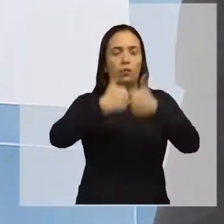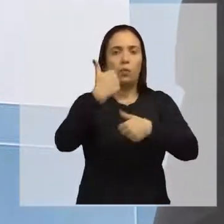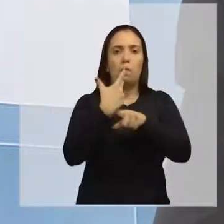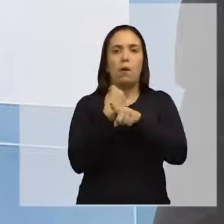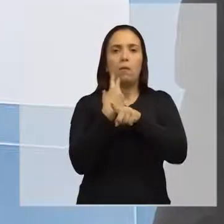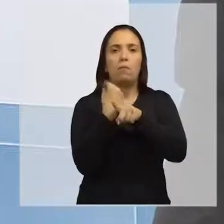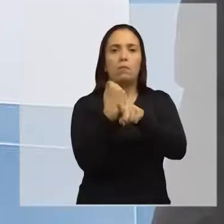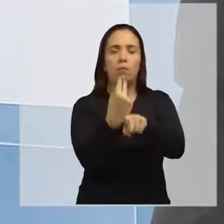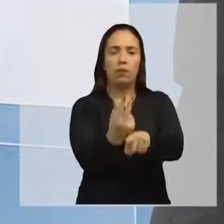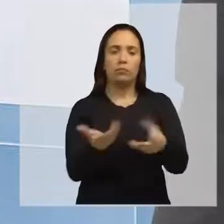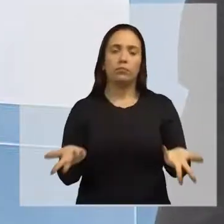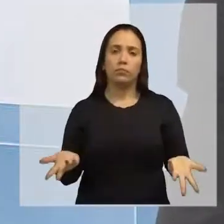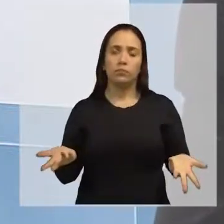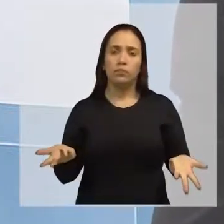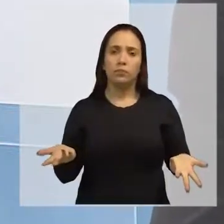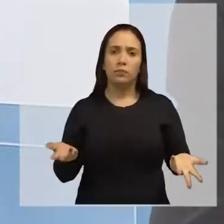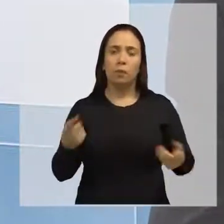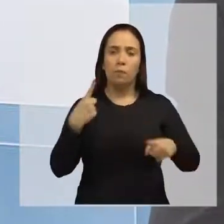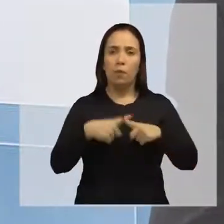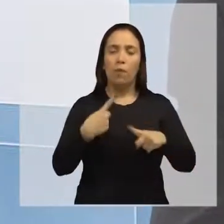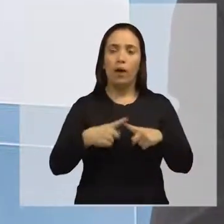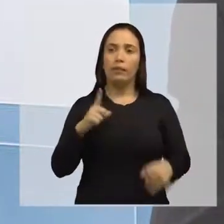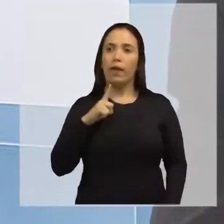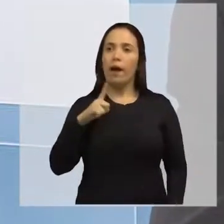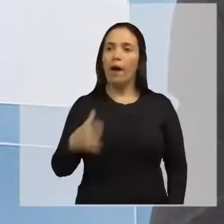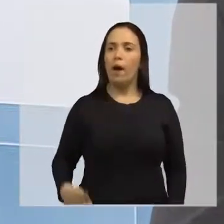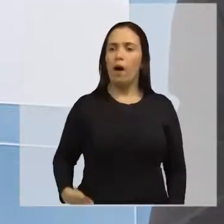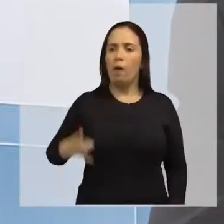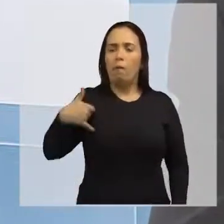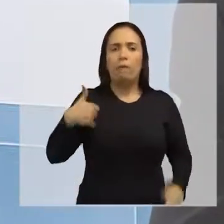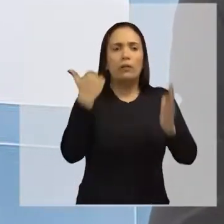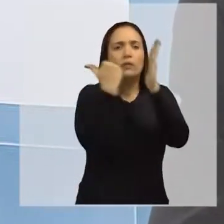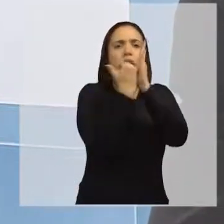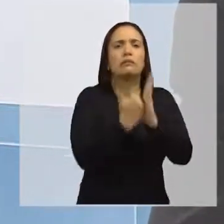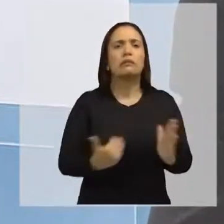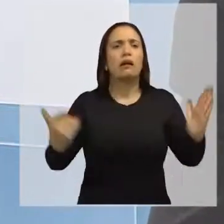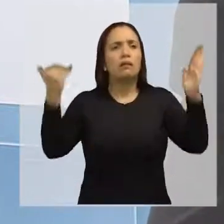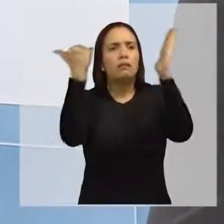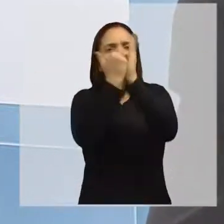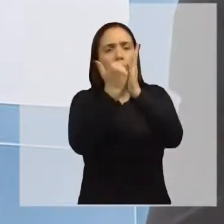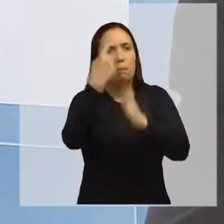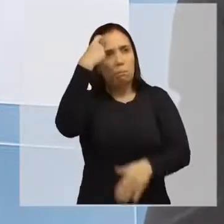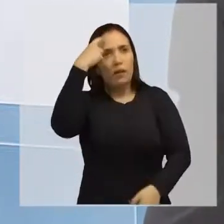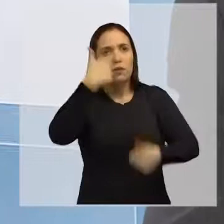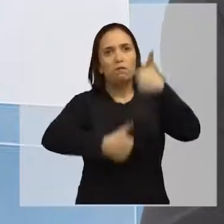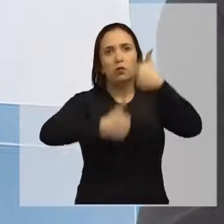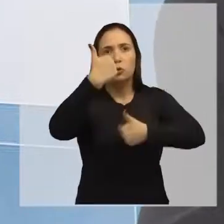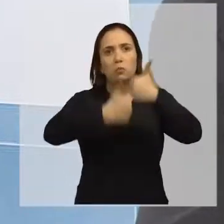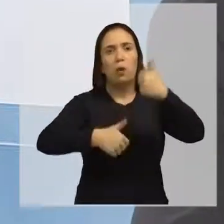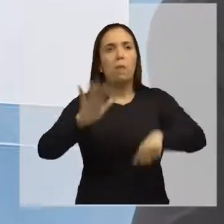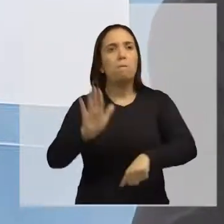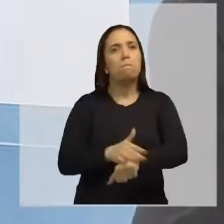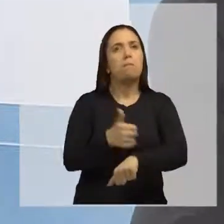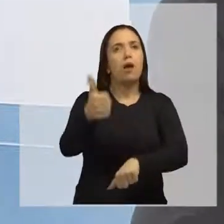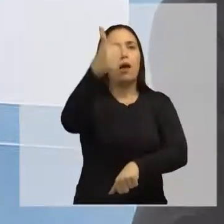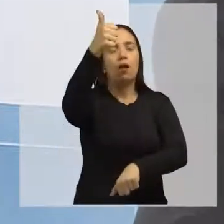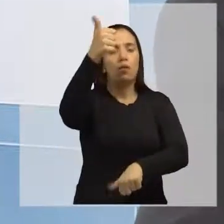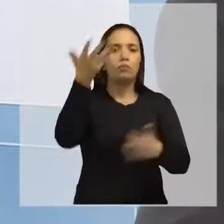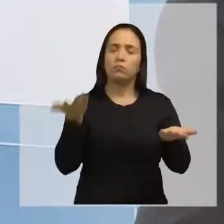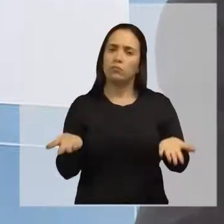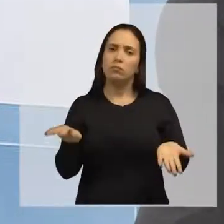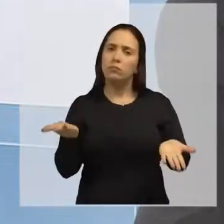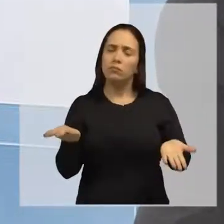campeão. Verdade. Então esse orgulho, essa coisa exagerada, exacerbada que a gente tem em relação ao futebol, piorou